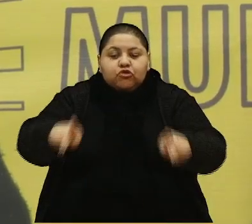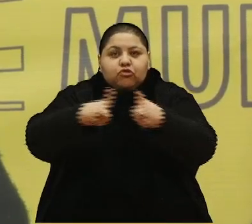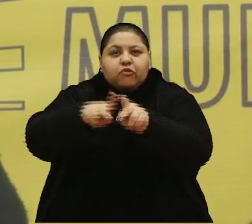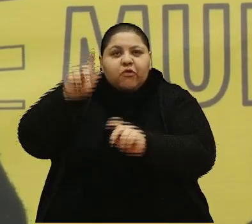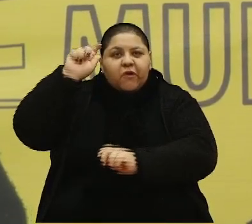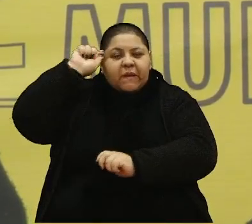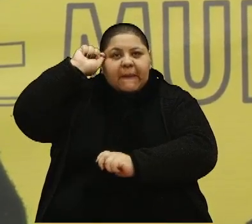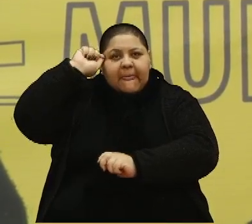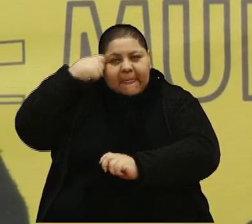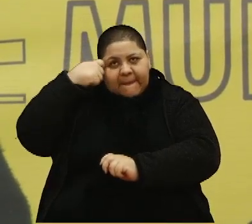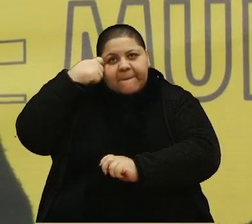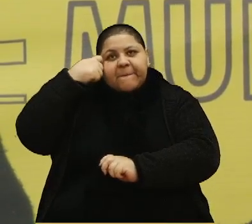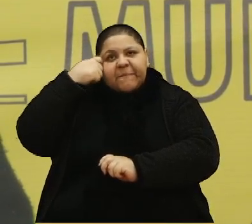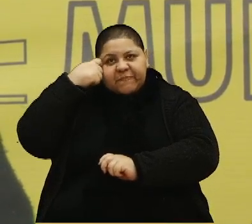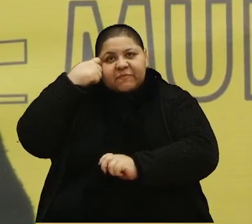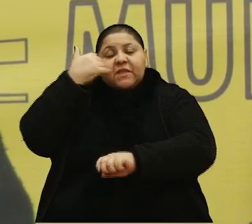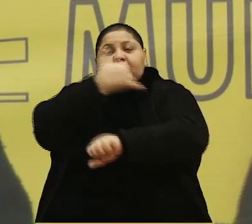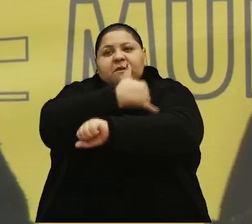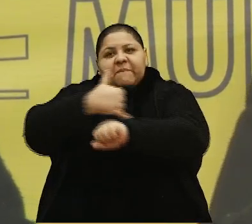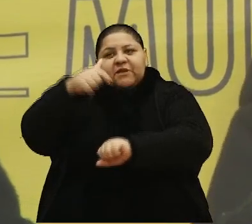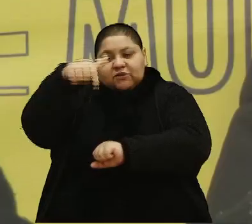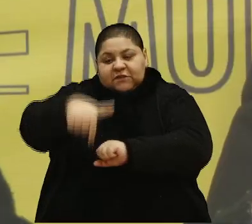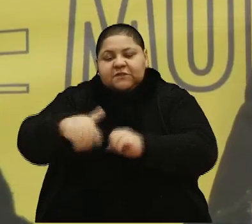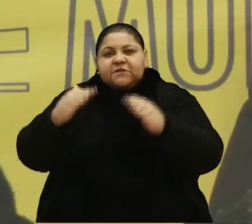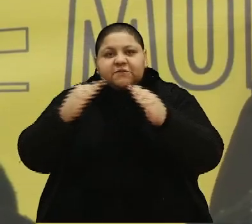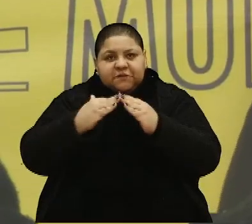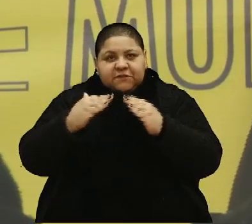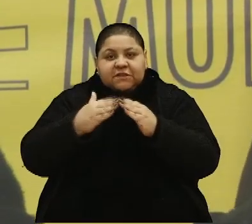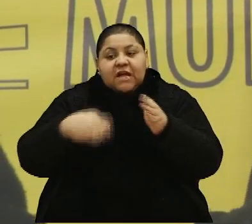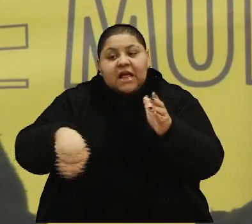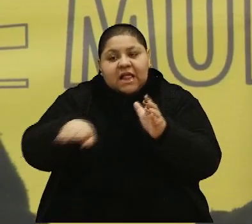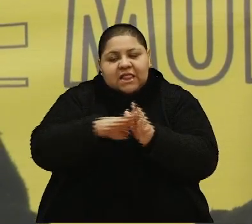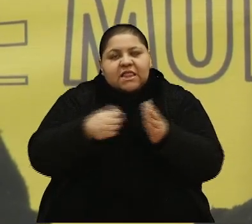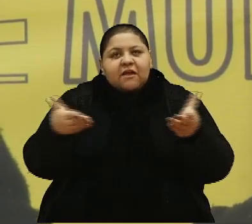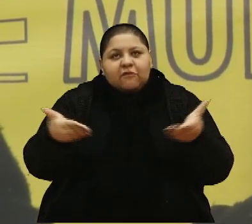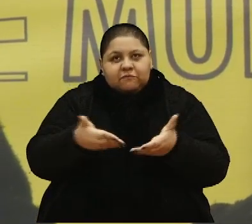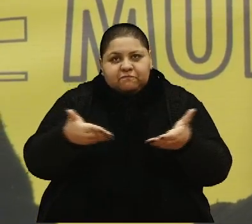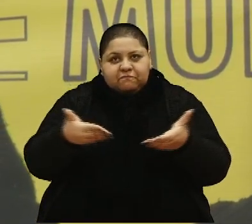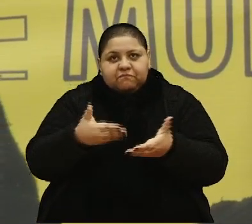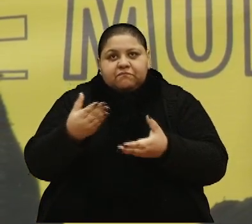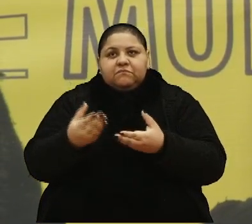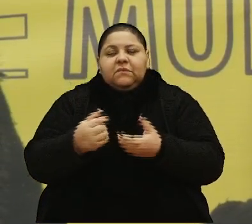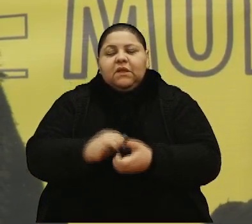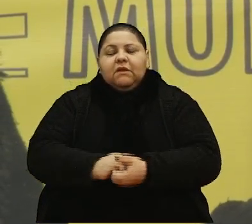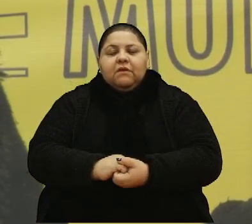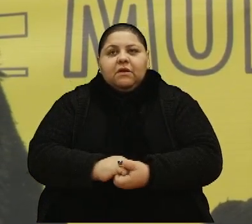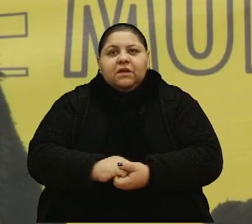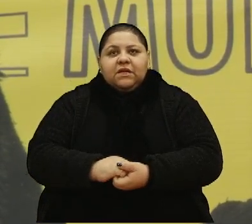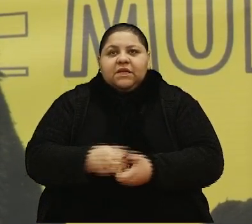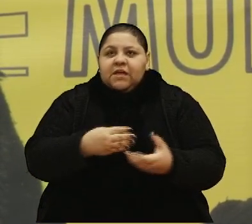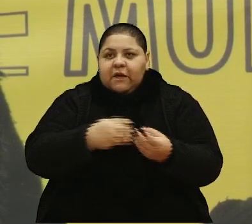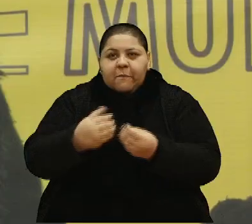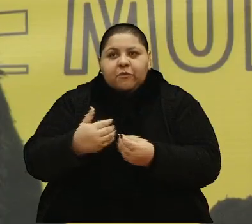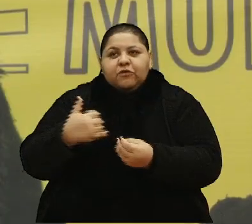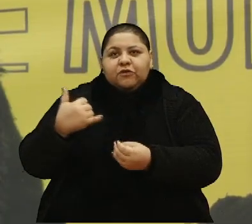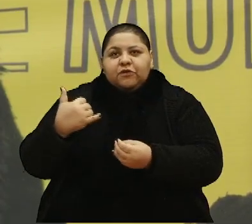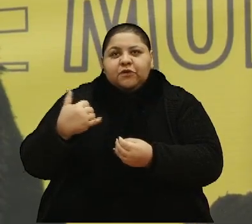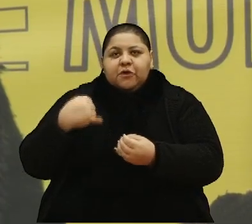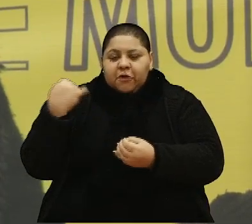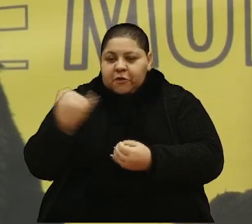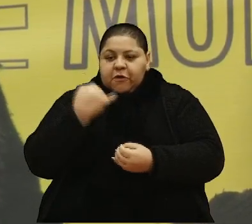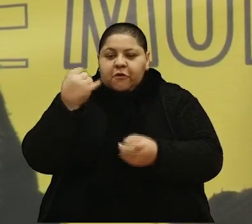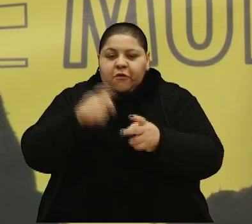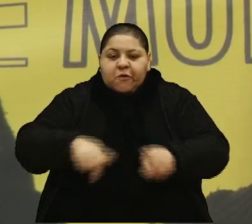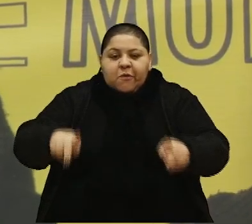que passou e está nessa casa no dia de hoje. Com certeza é muito gratificante para o povo negro